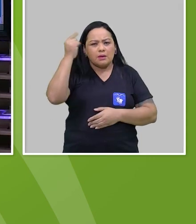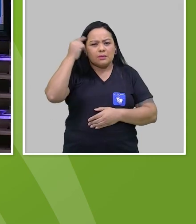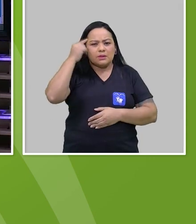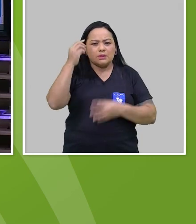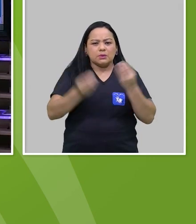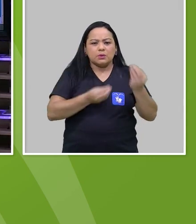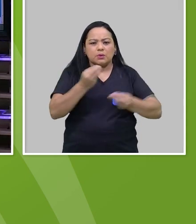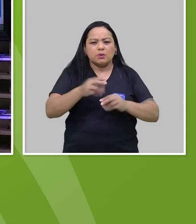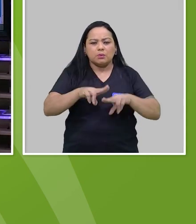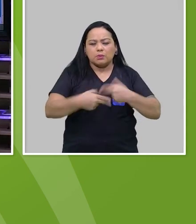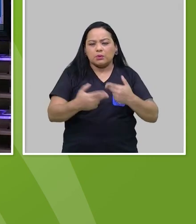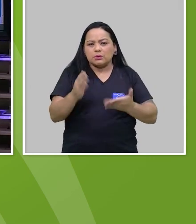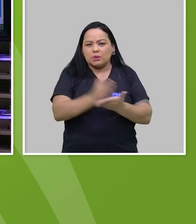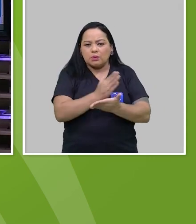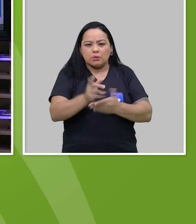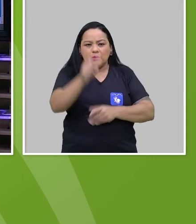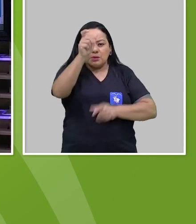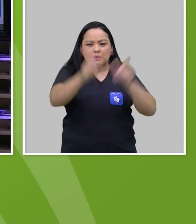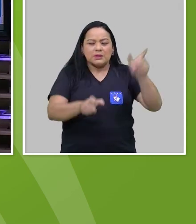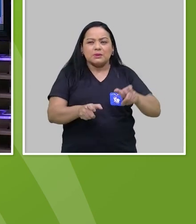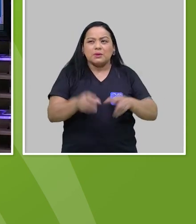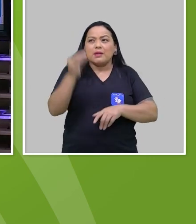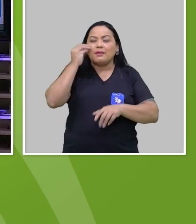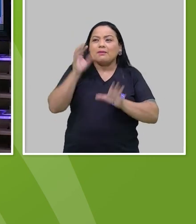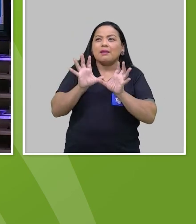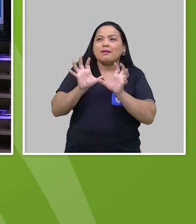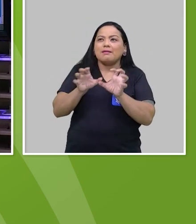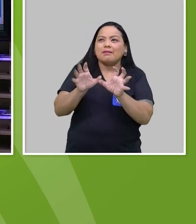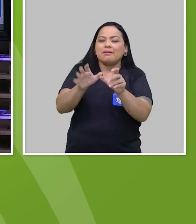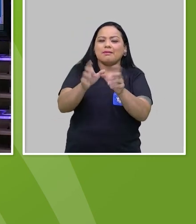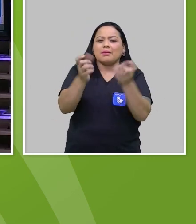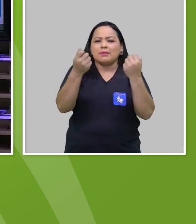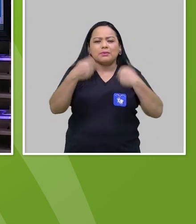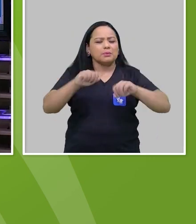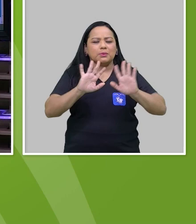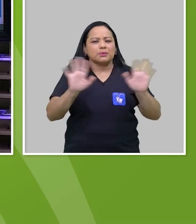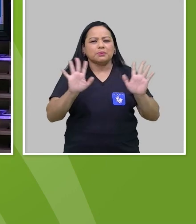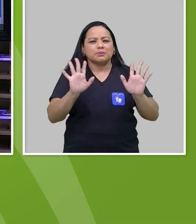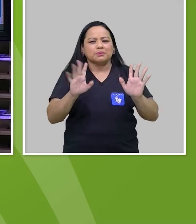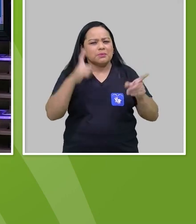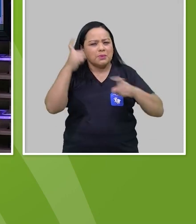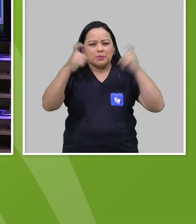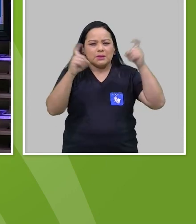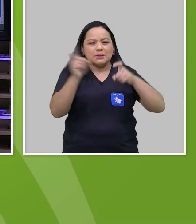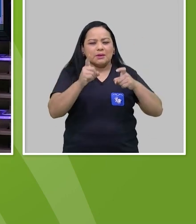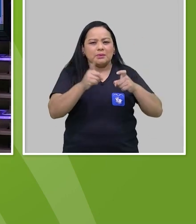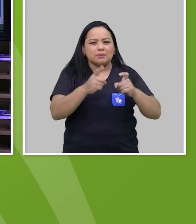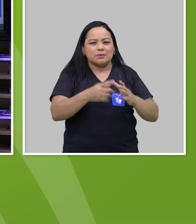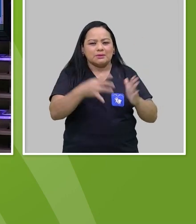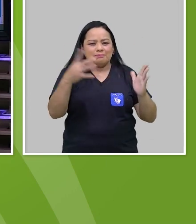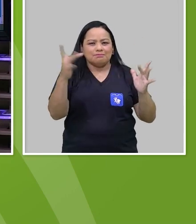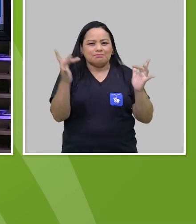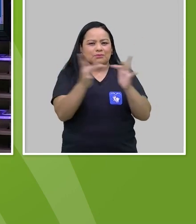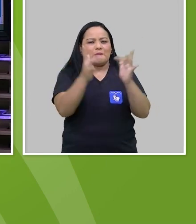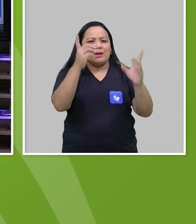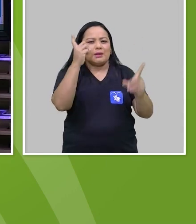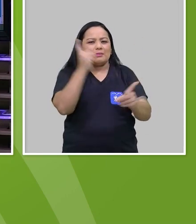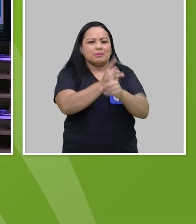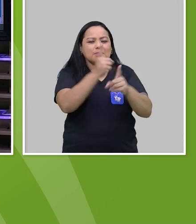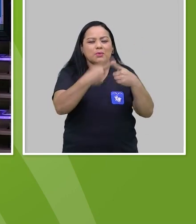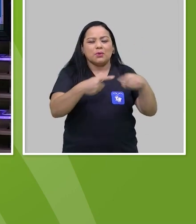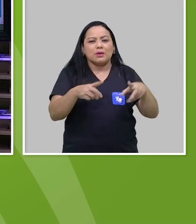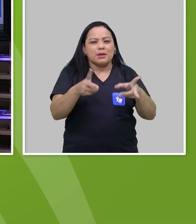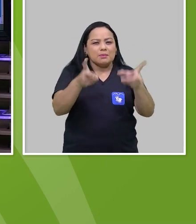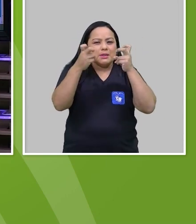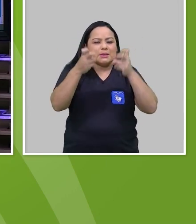por isso que tem umas pessoas que veem o morcego voando. Ai, não se preocupe, ele não vai bater em você, porque ele tem uma percepção